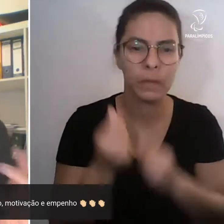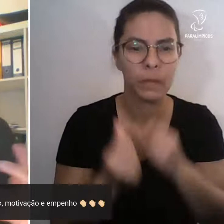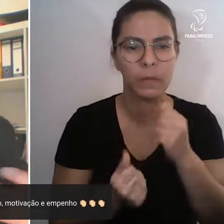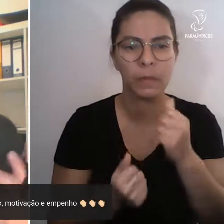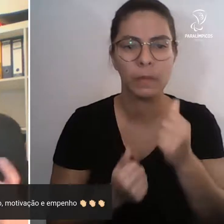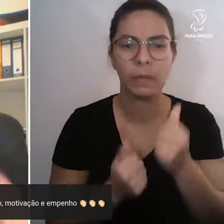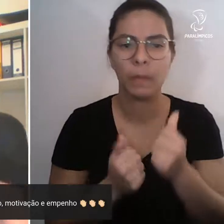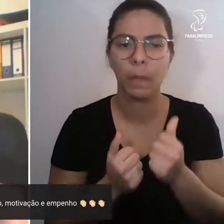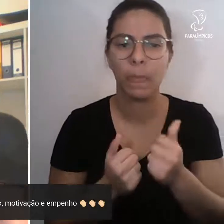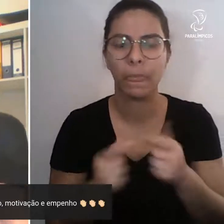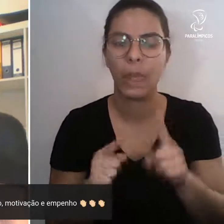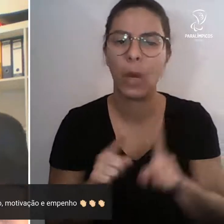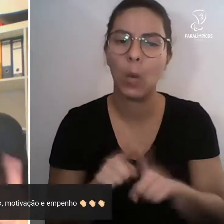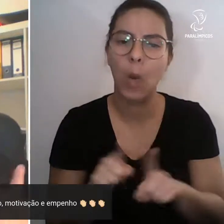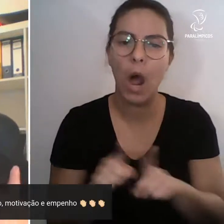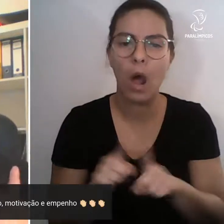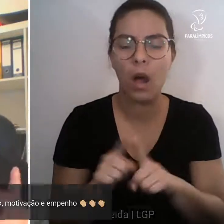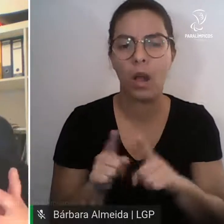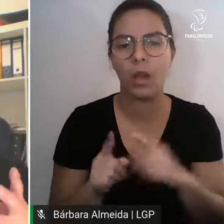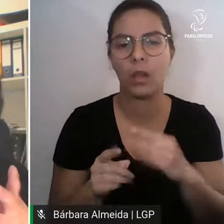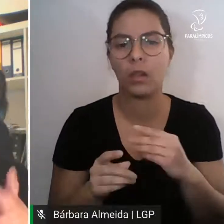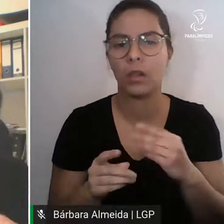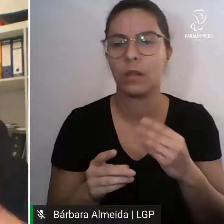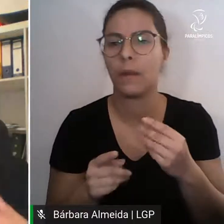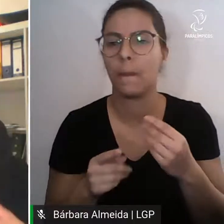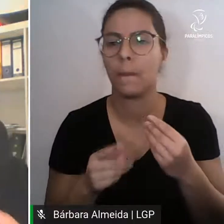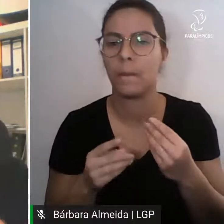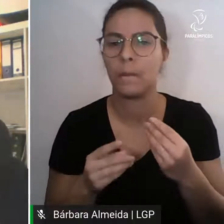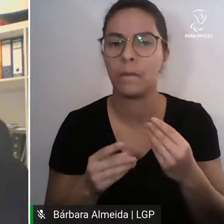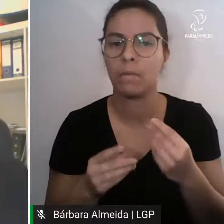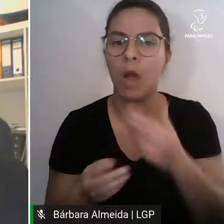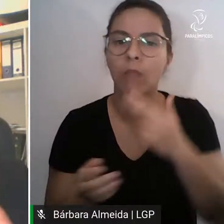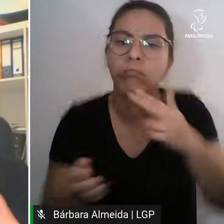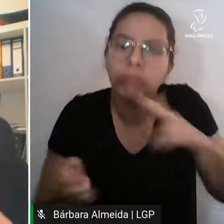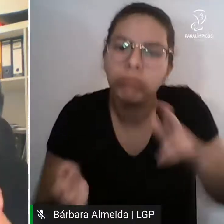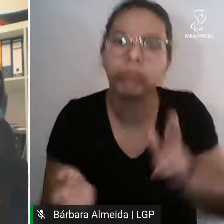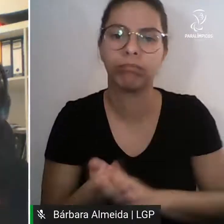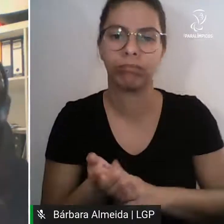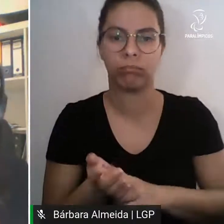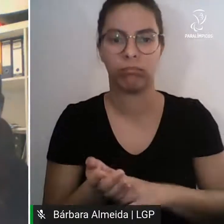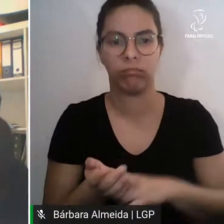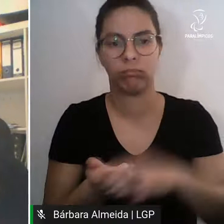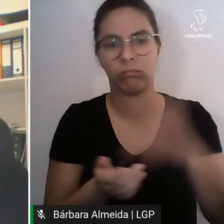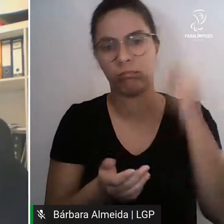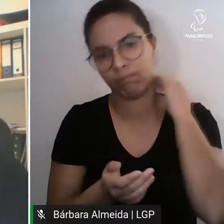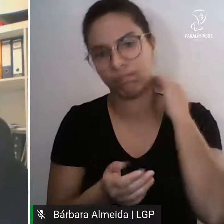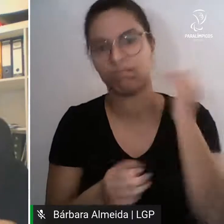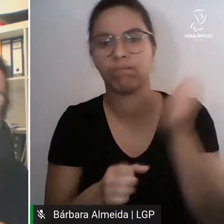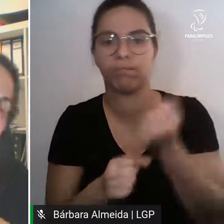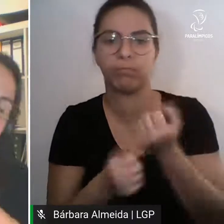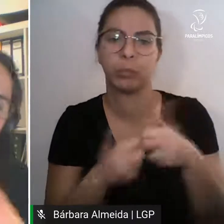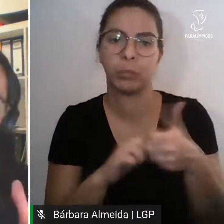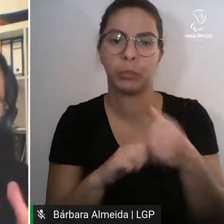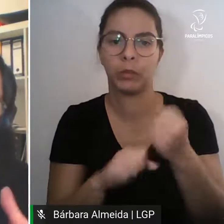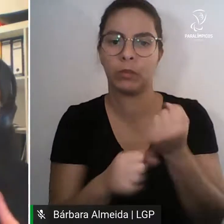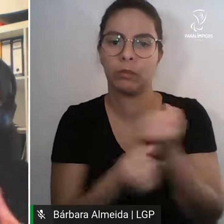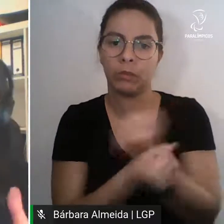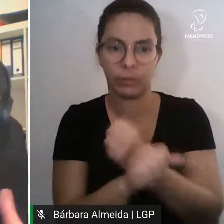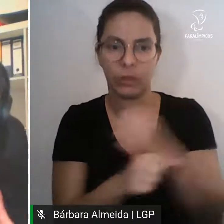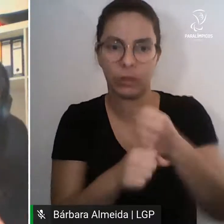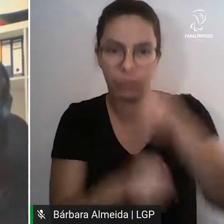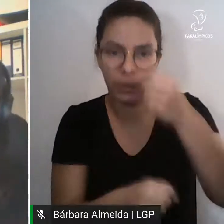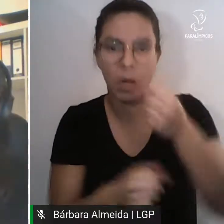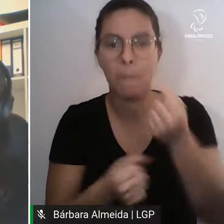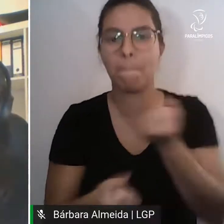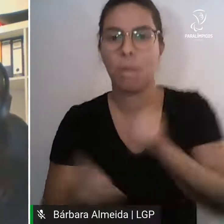aquela estigma de então, mas o verdadeiro lesão vertebromedular, os jogadores das classes mais baixas, que não têm qualquer hipótese